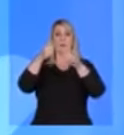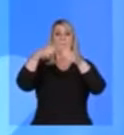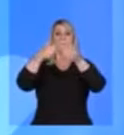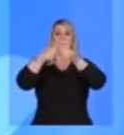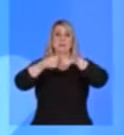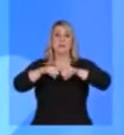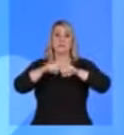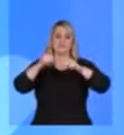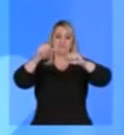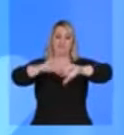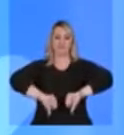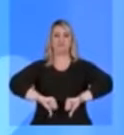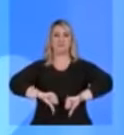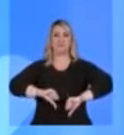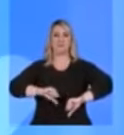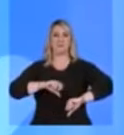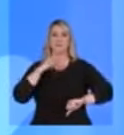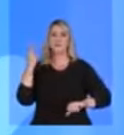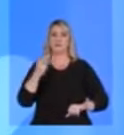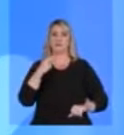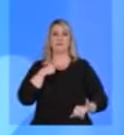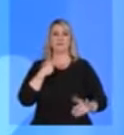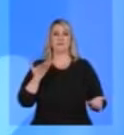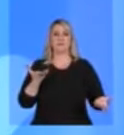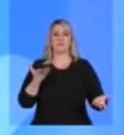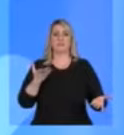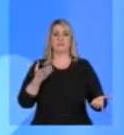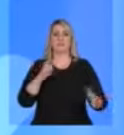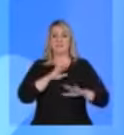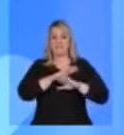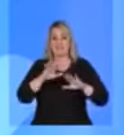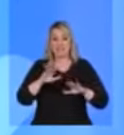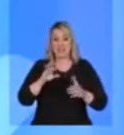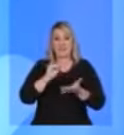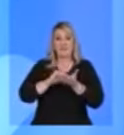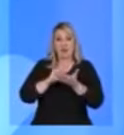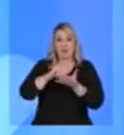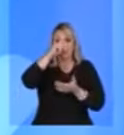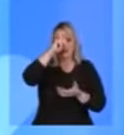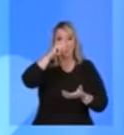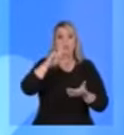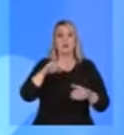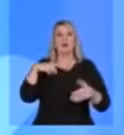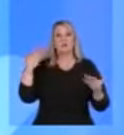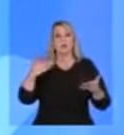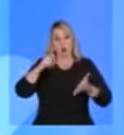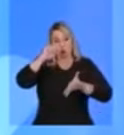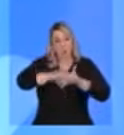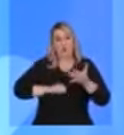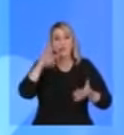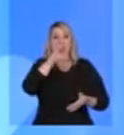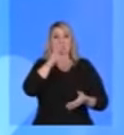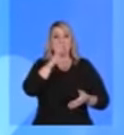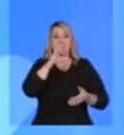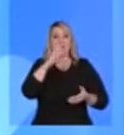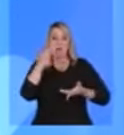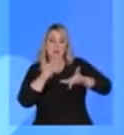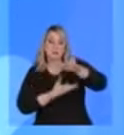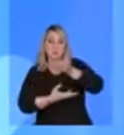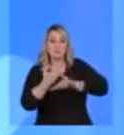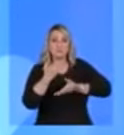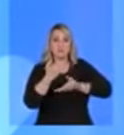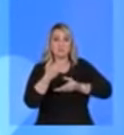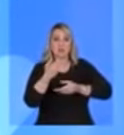não podíamos deixar a ilha do governador sem esse hospital e foi feita uma contratação de emergência a dinâmica da